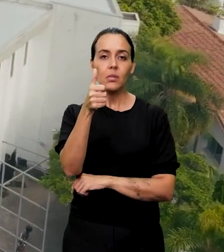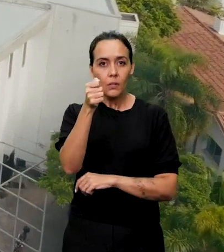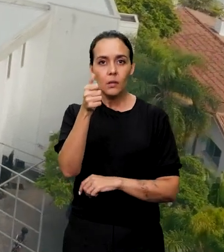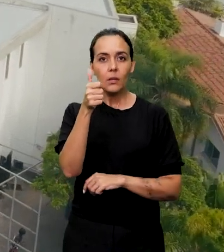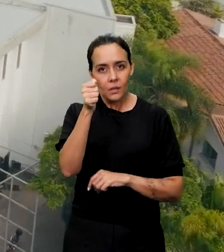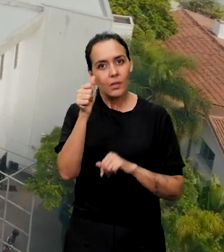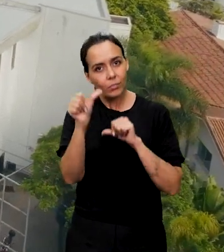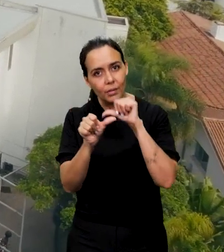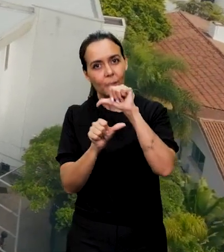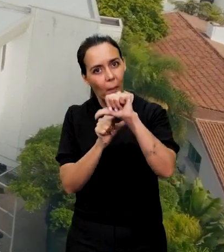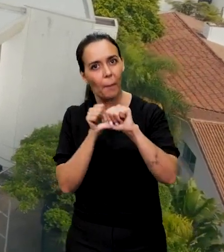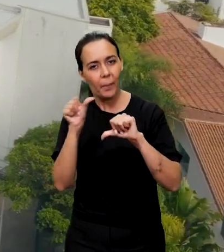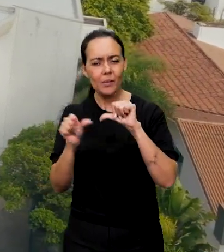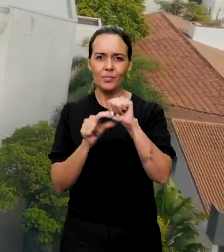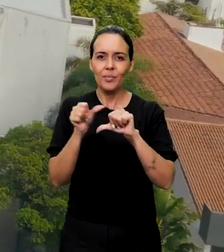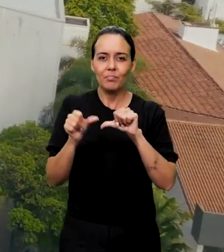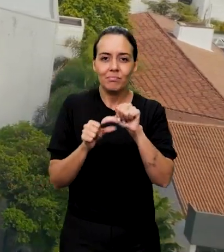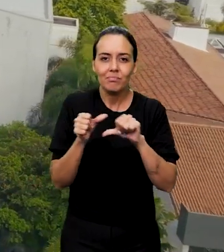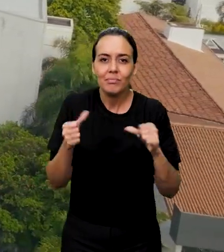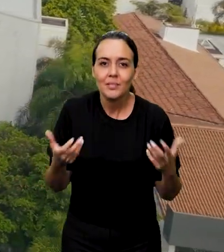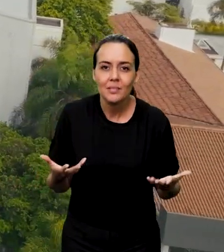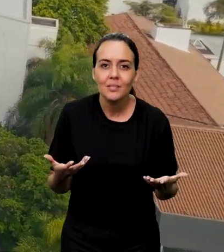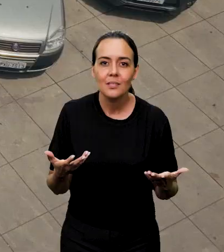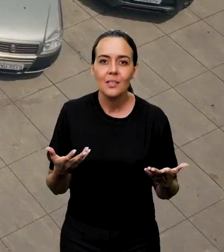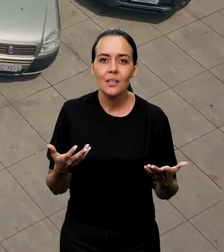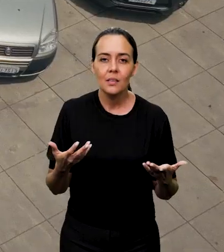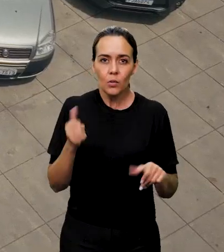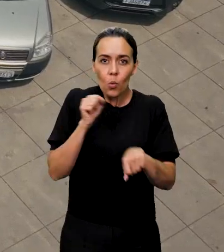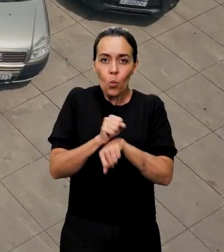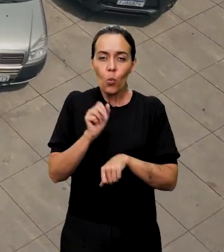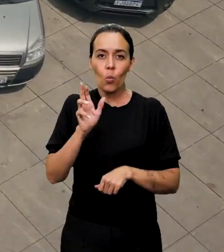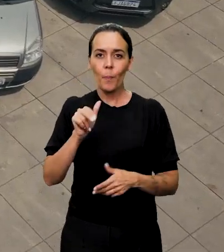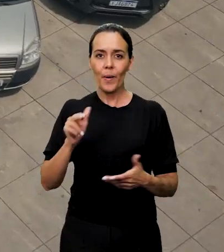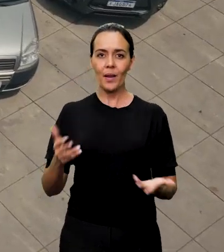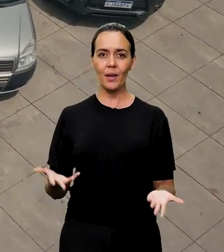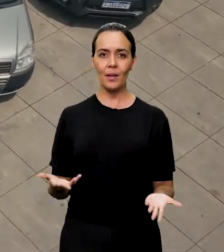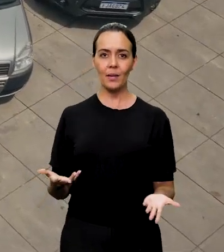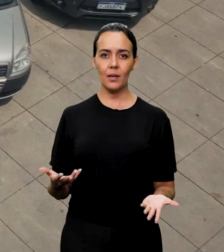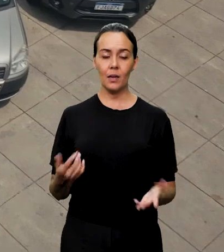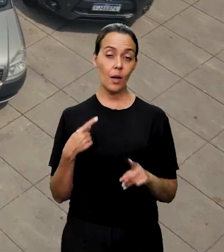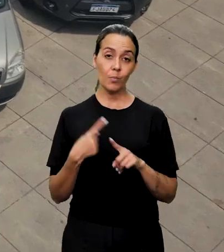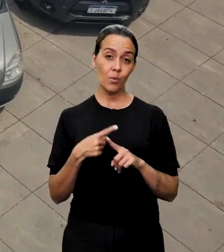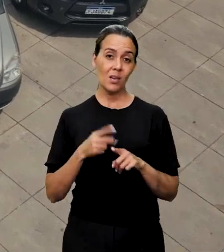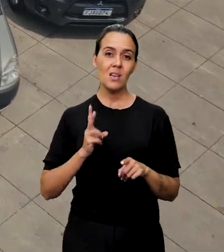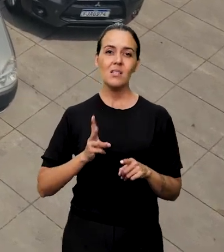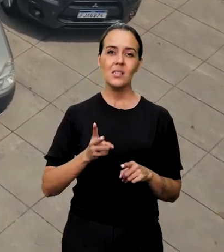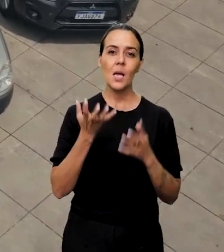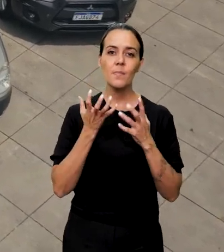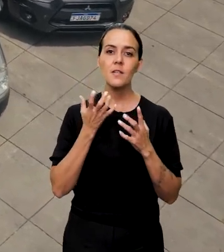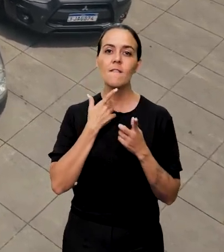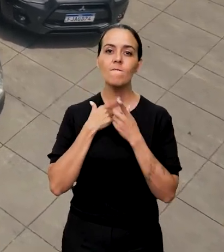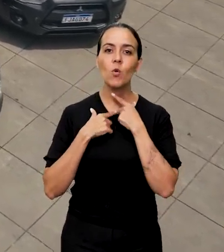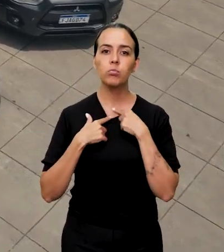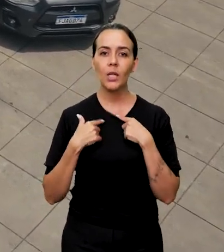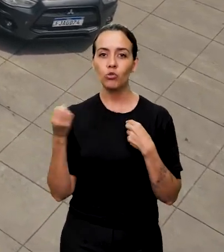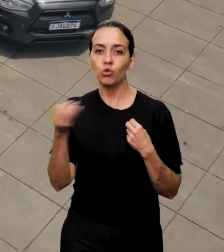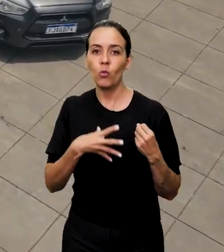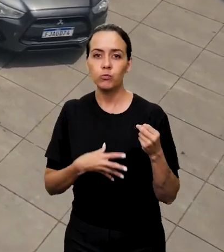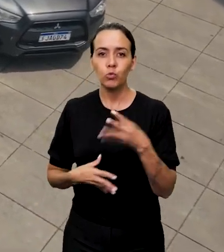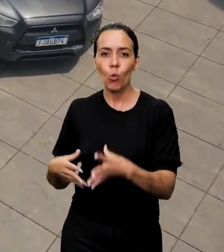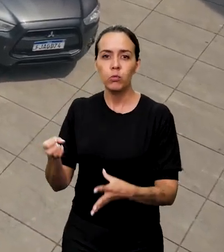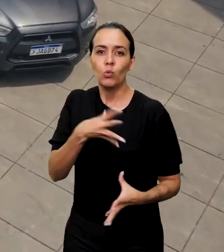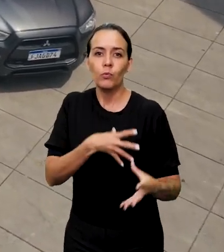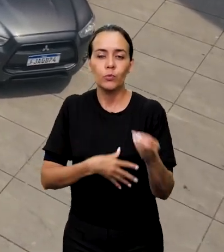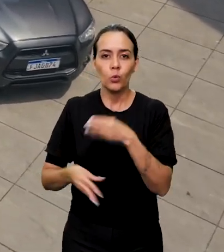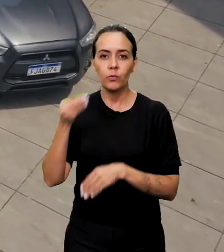e ele muda. E ele muda, e muda, e muda, e muda, e muda. E ele não para em nenhum deles, porque sempre há uma expectativa de que a